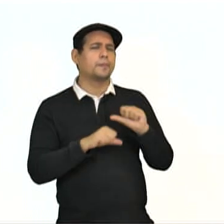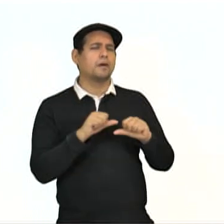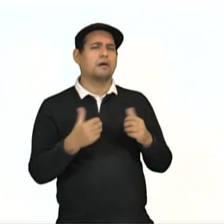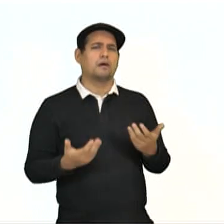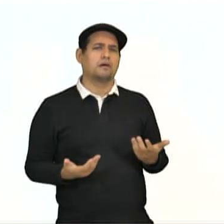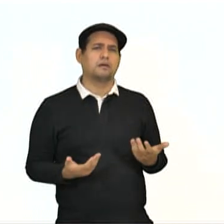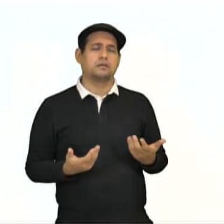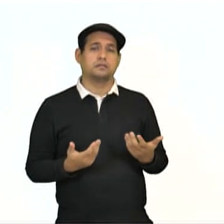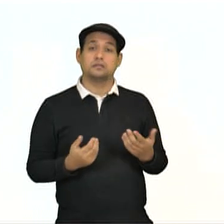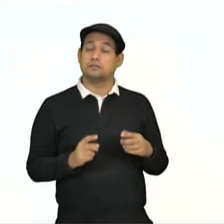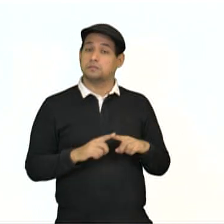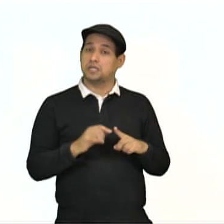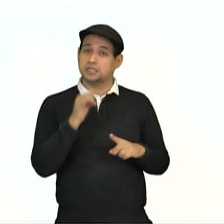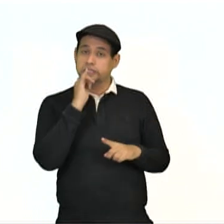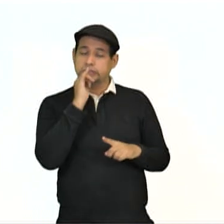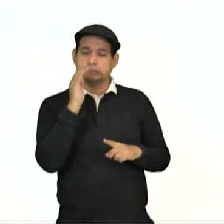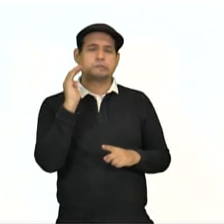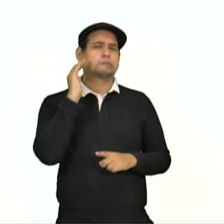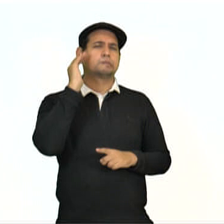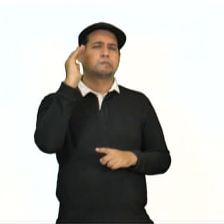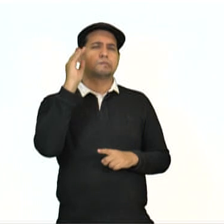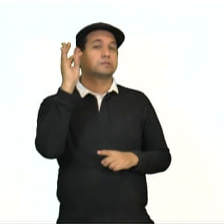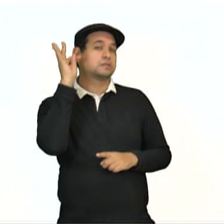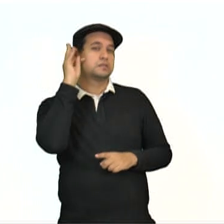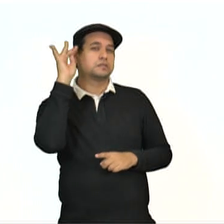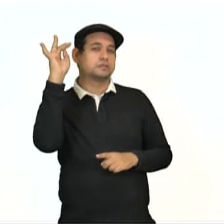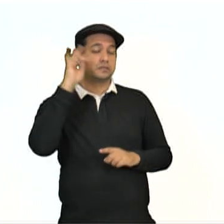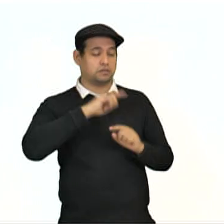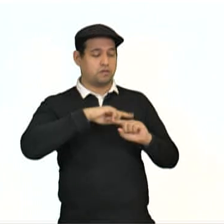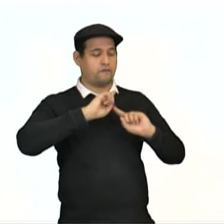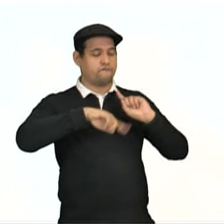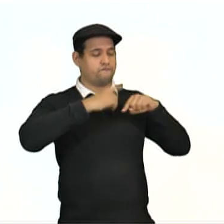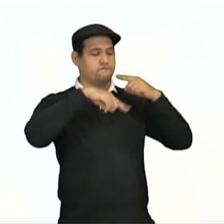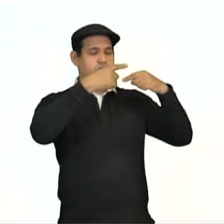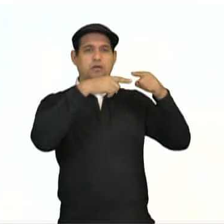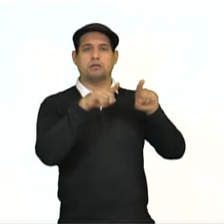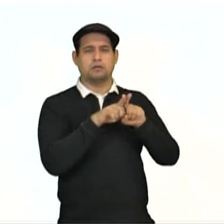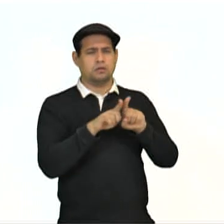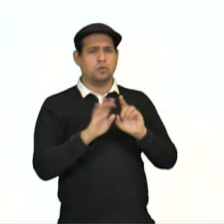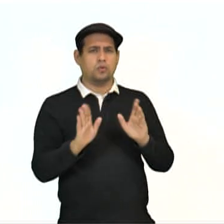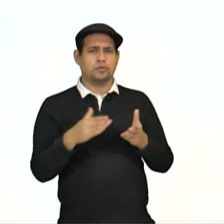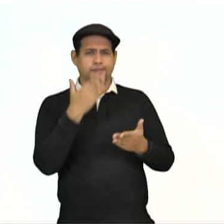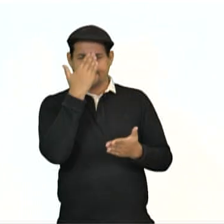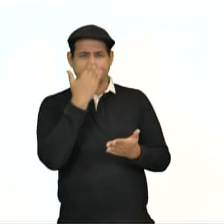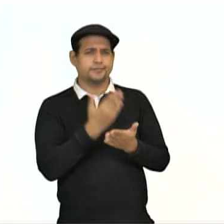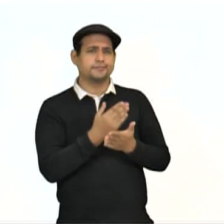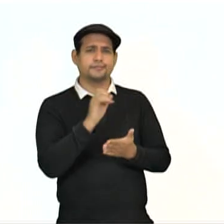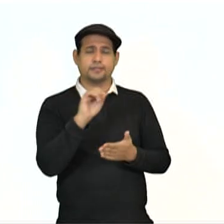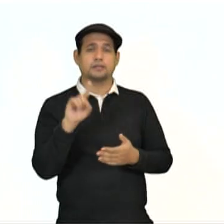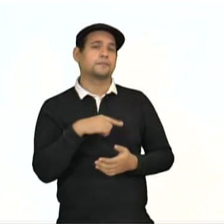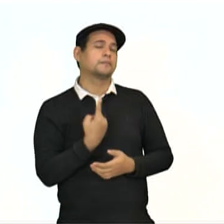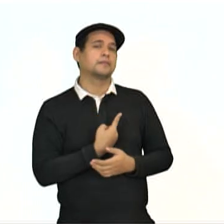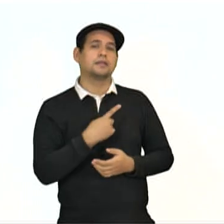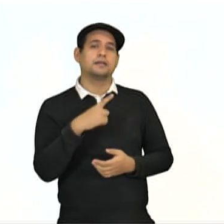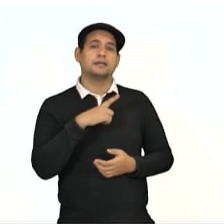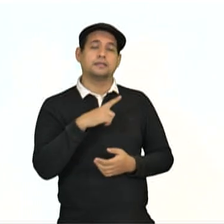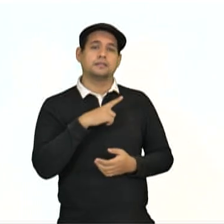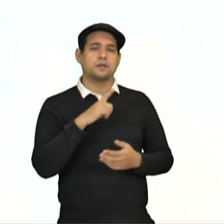tá? Então, entre as principais teorias evolucionistas hoje em dia, a gente tem aí